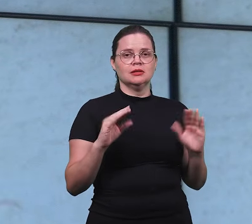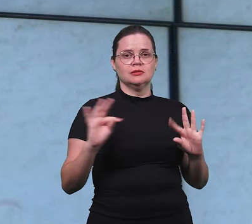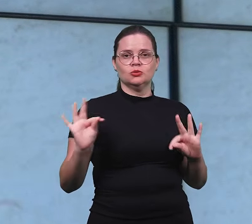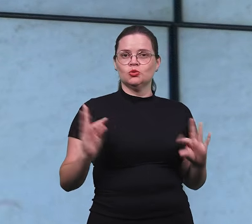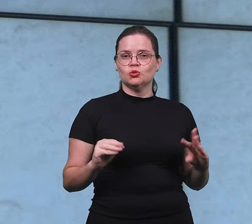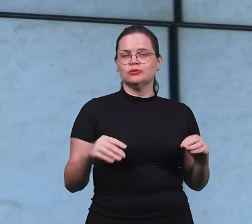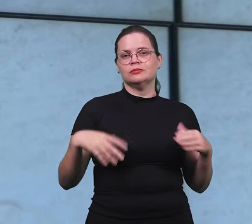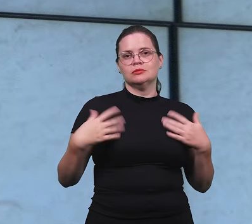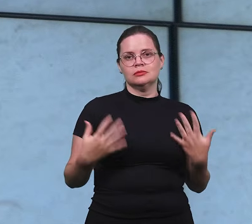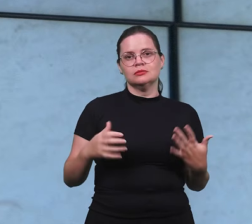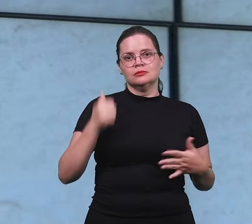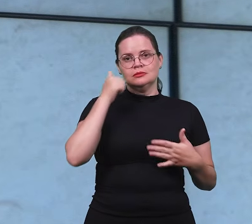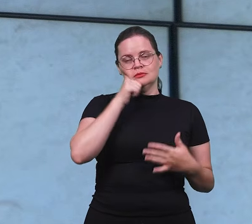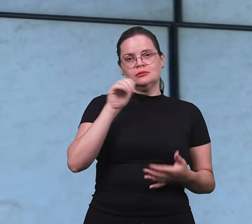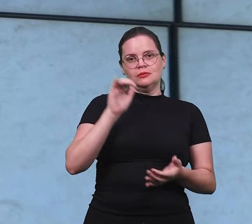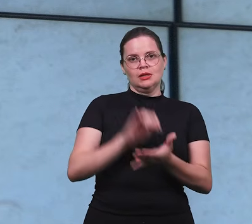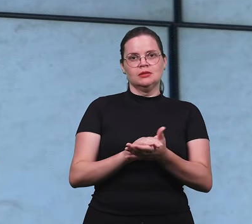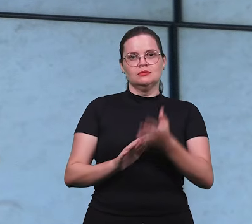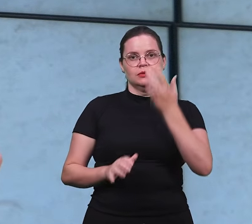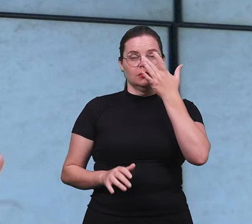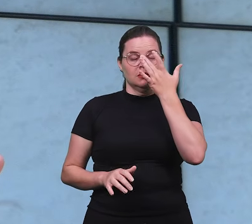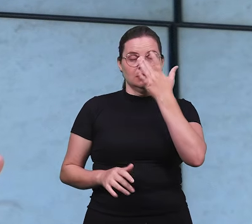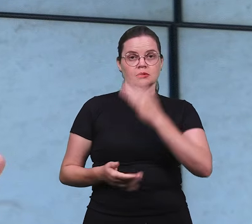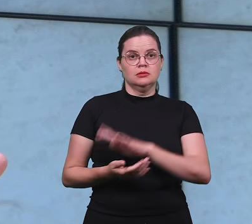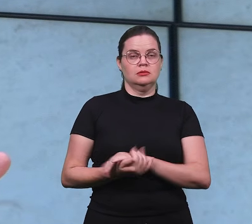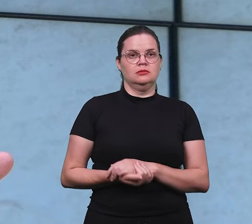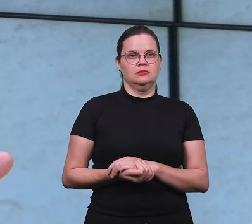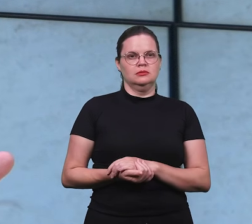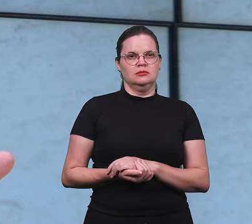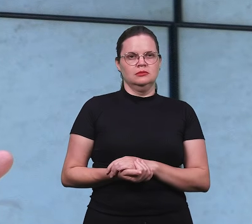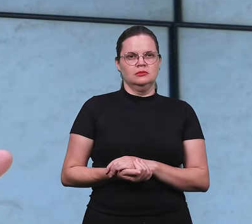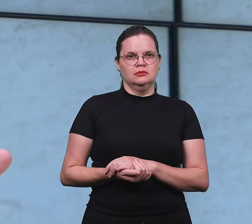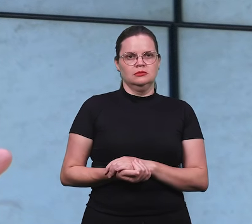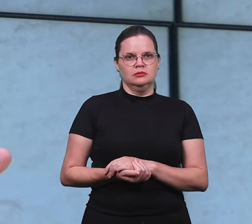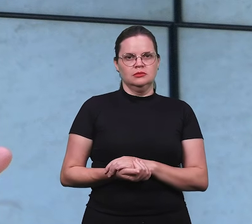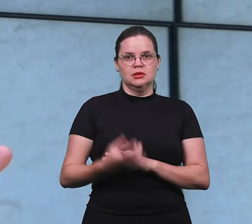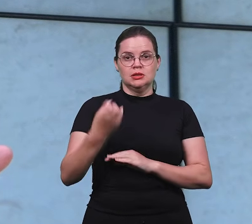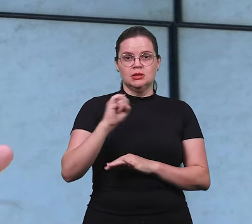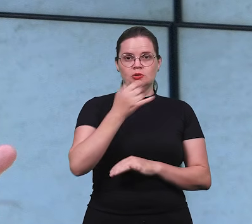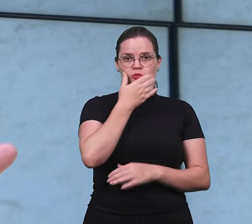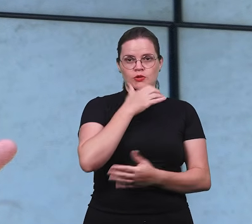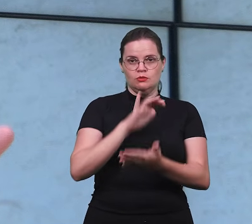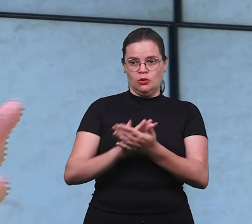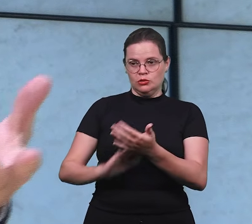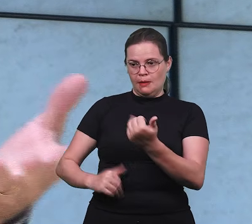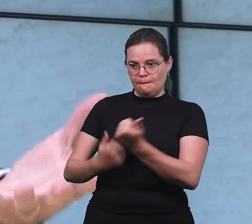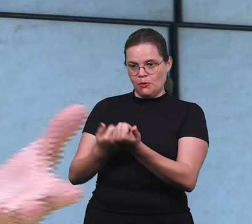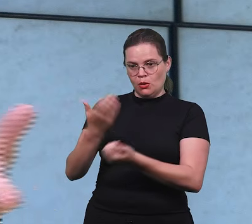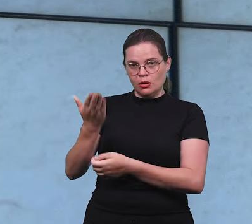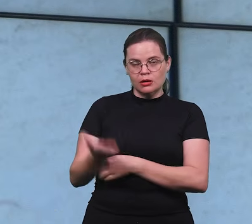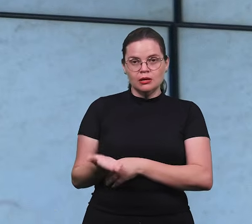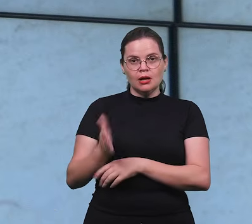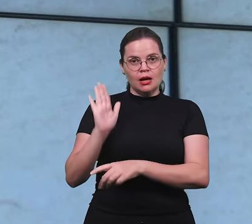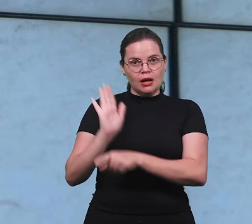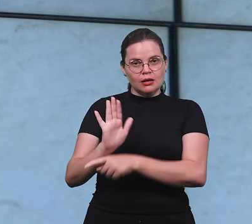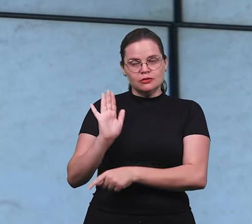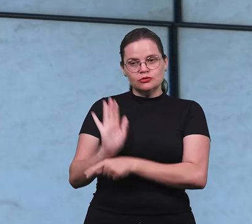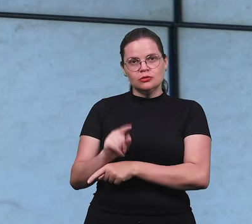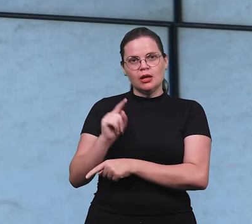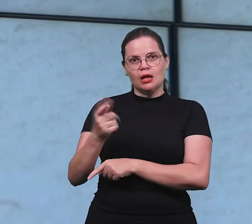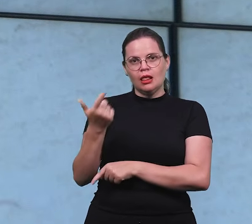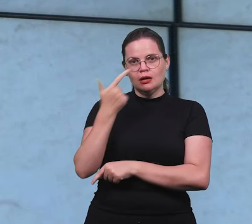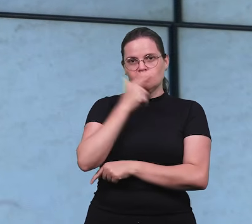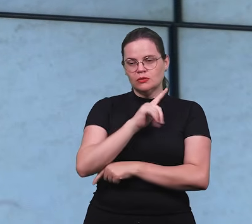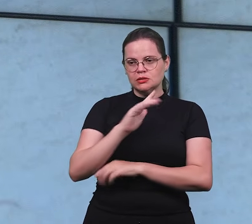Descanso. Então, a esposa, quando o esposo ajuda e ela está